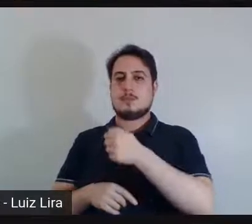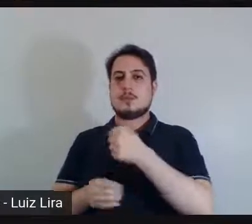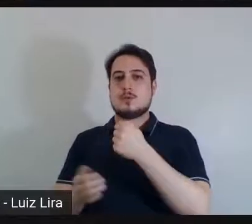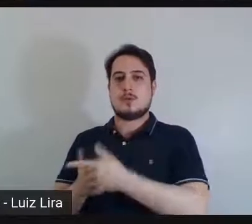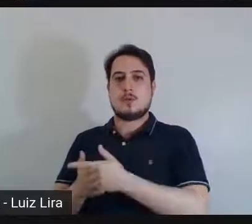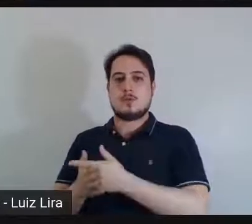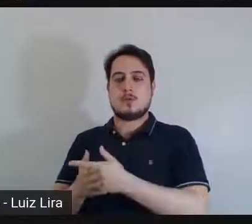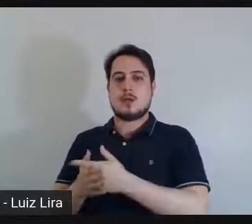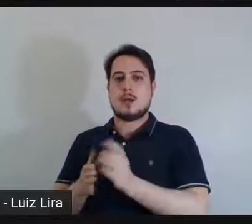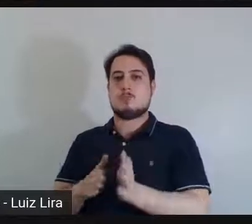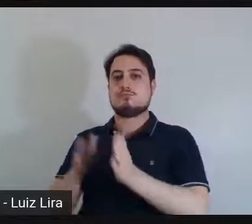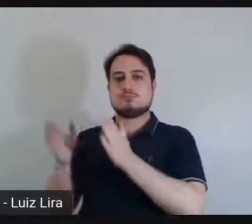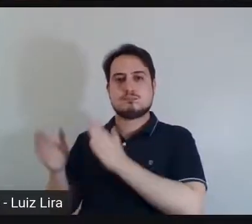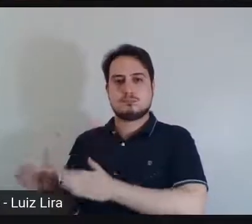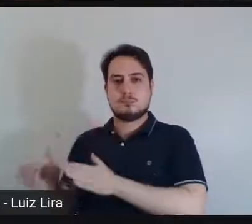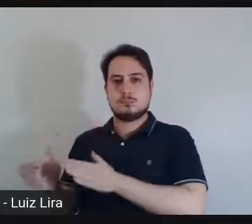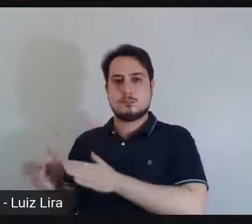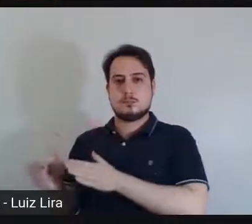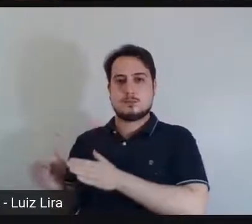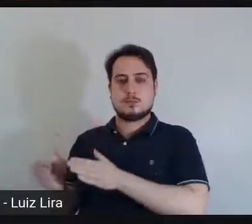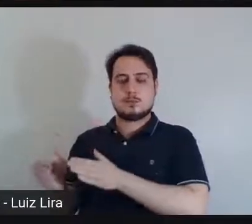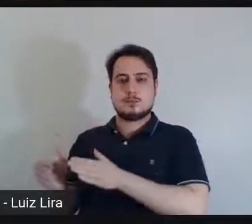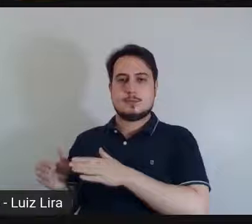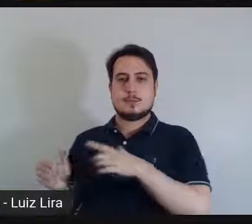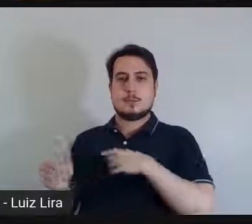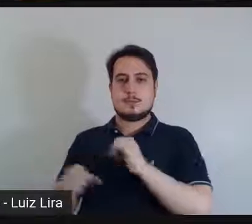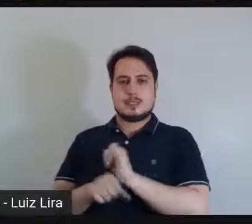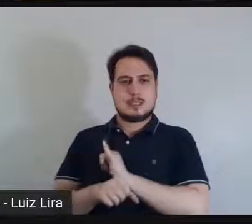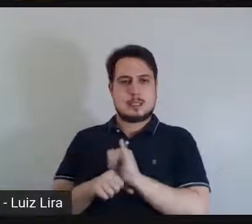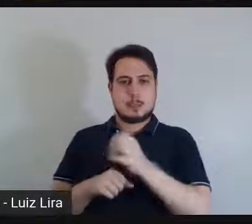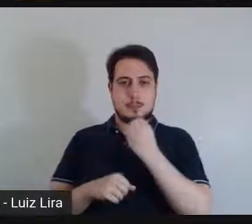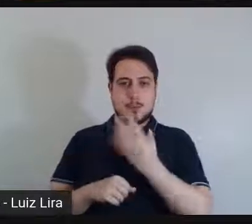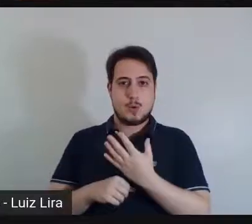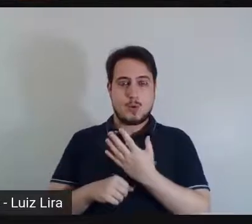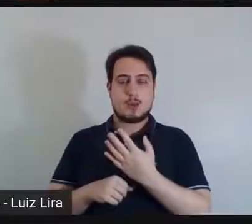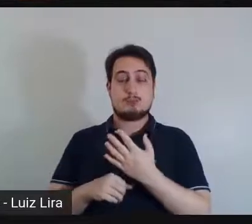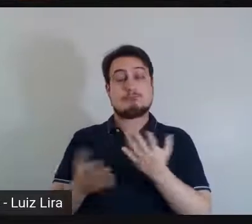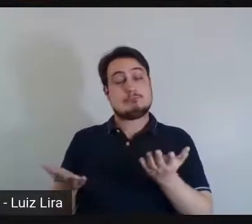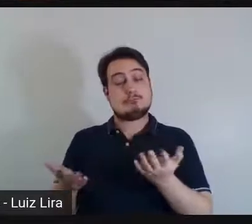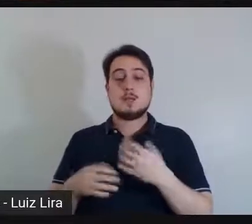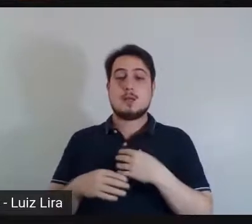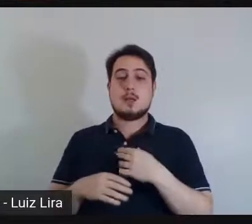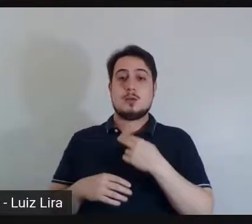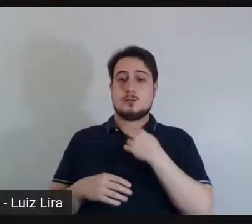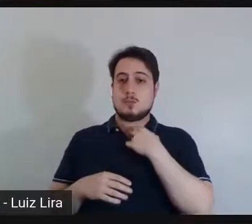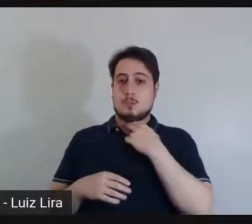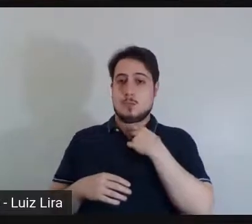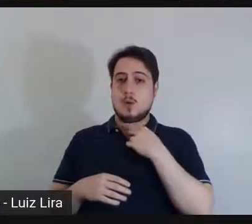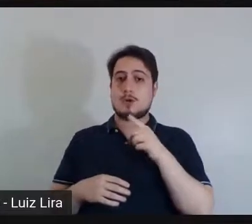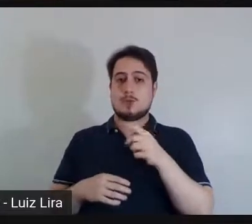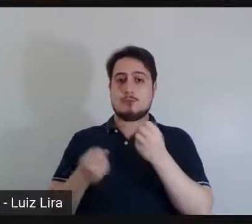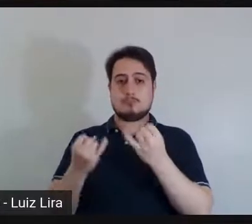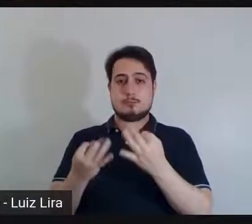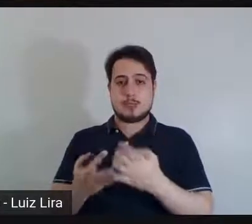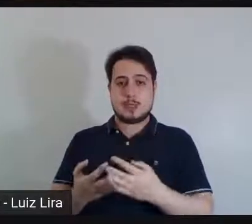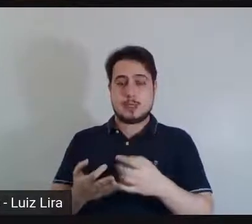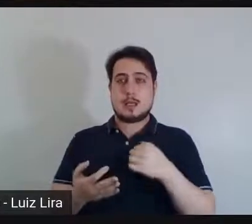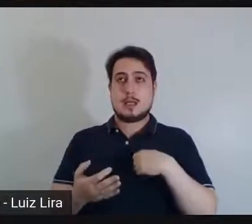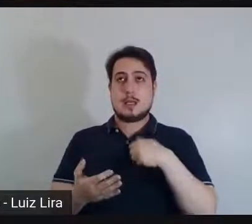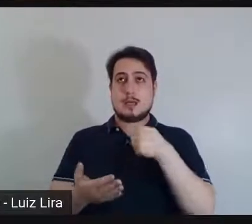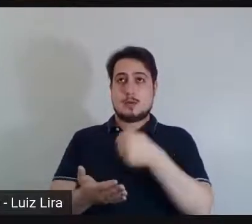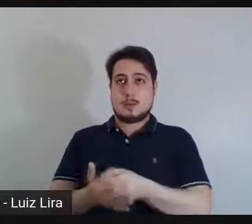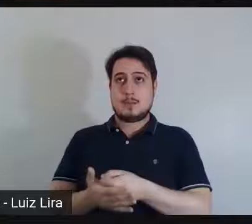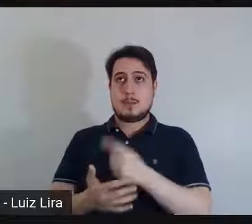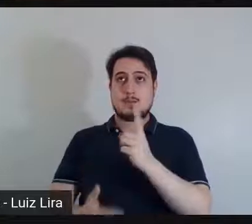o restante, de repente seria uma ação adequada? O que não pode, Daniel, é eu estar pagando